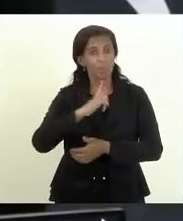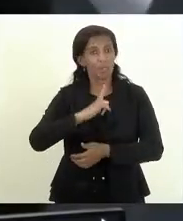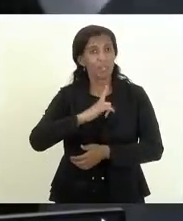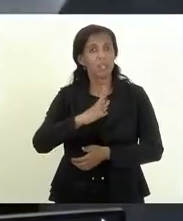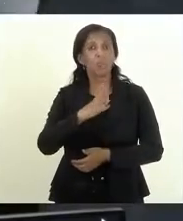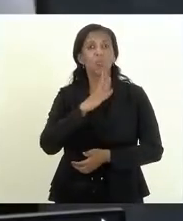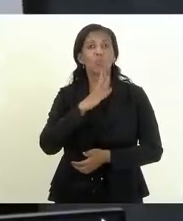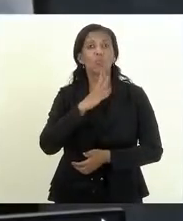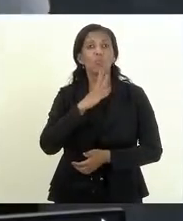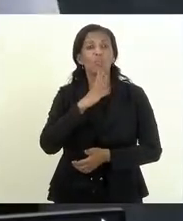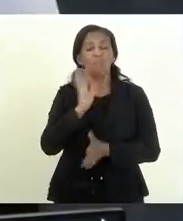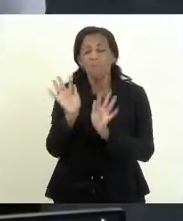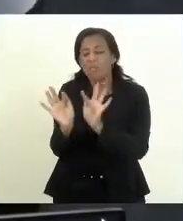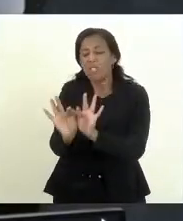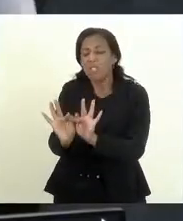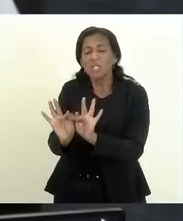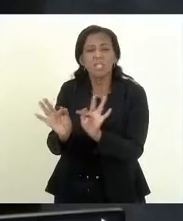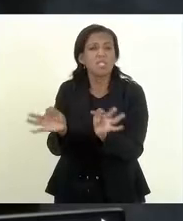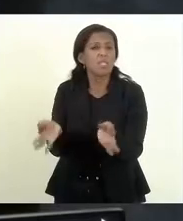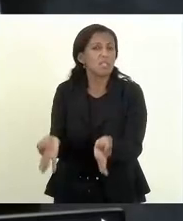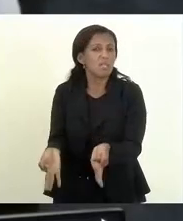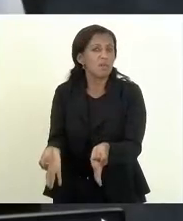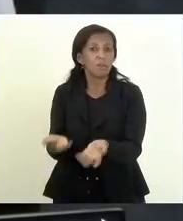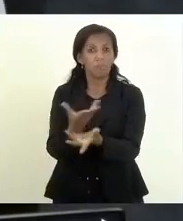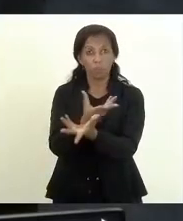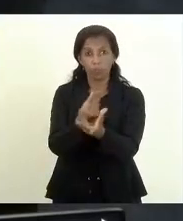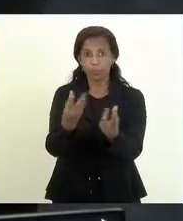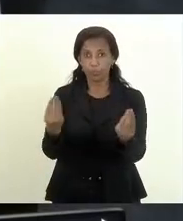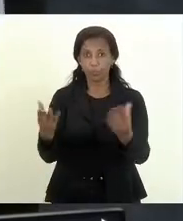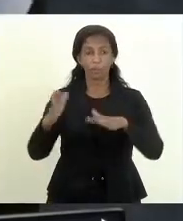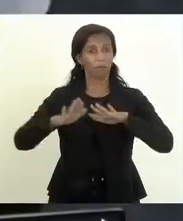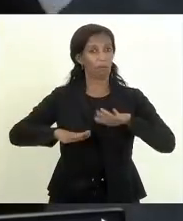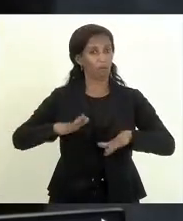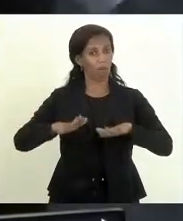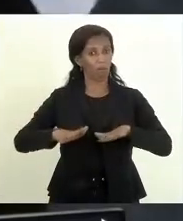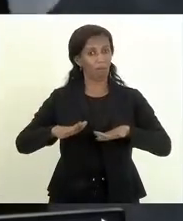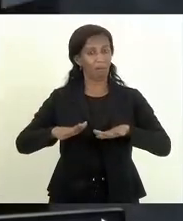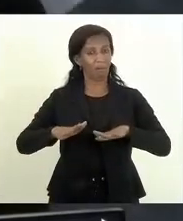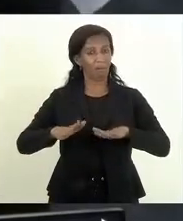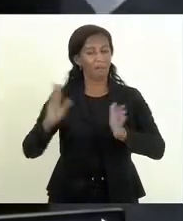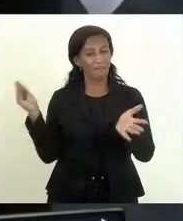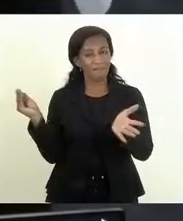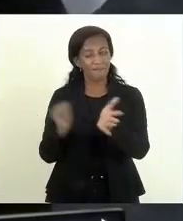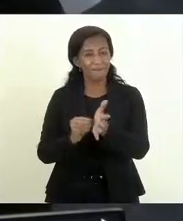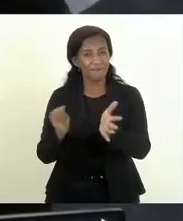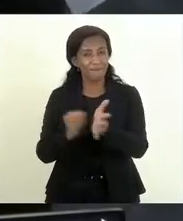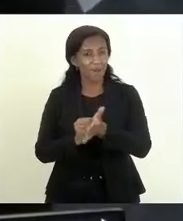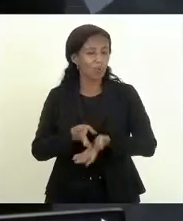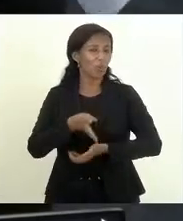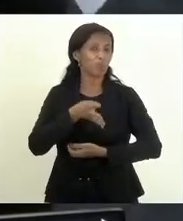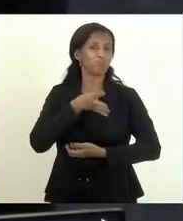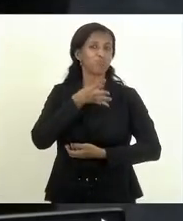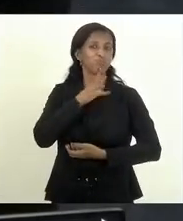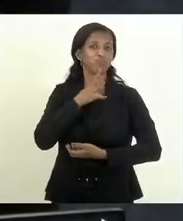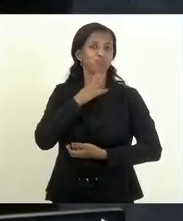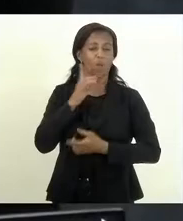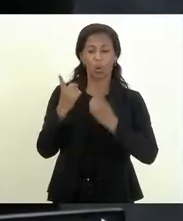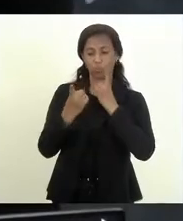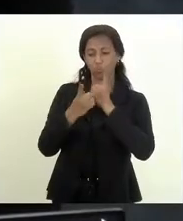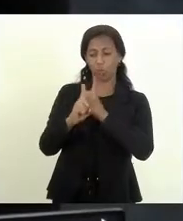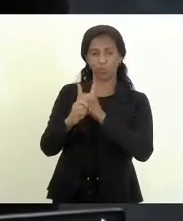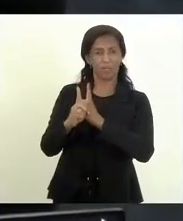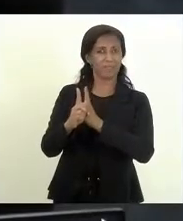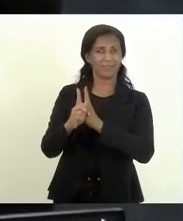conhecimento da fé, mas por simplicidade, muitas vezes até carente de conhecimento